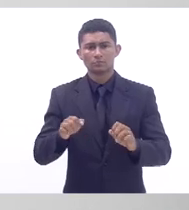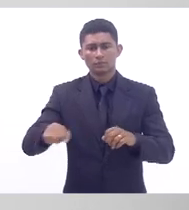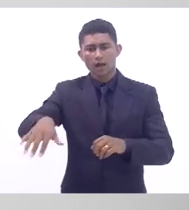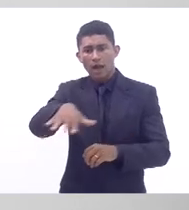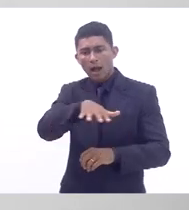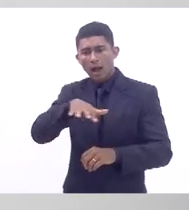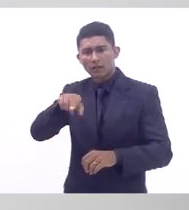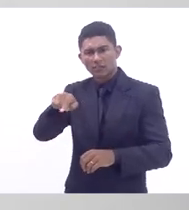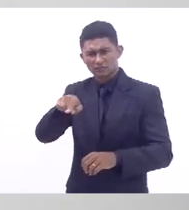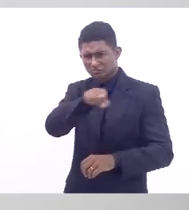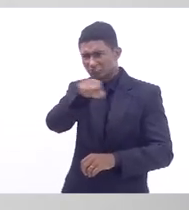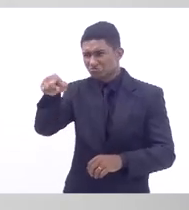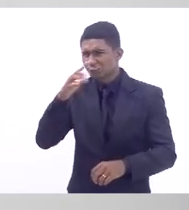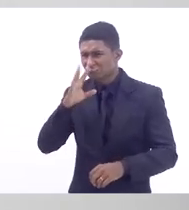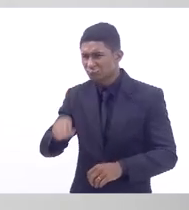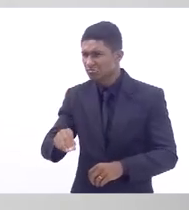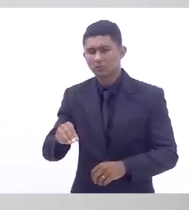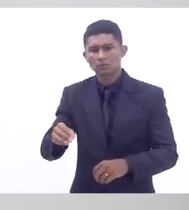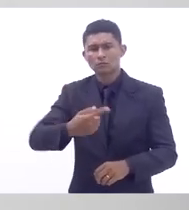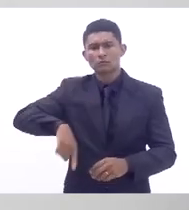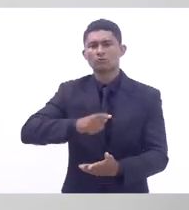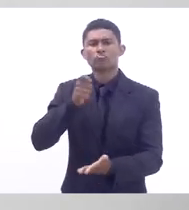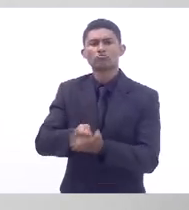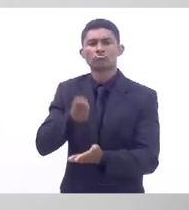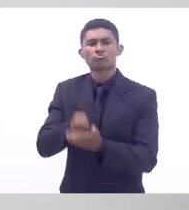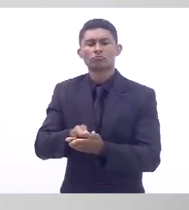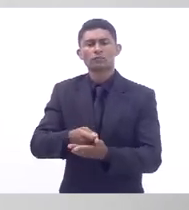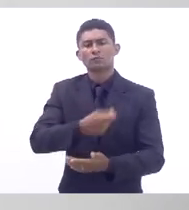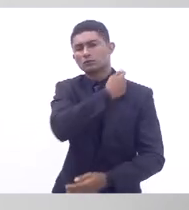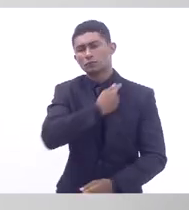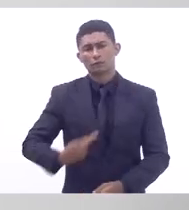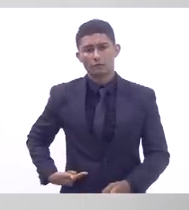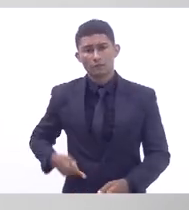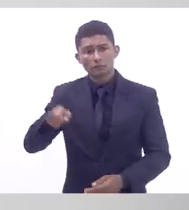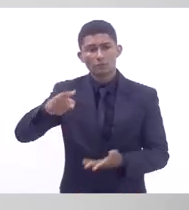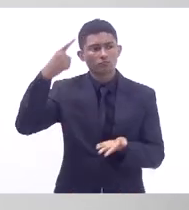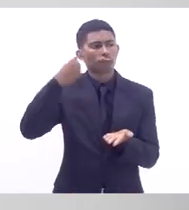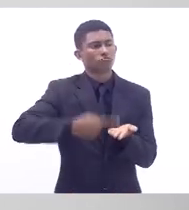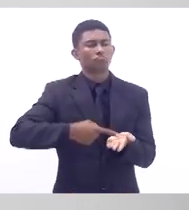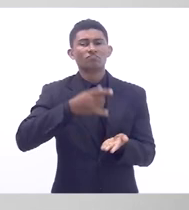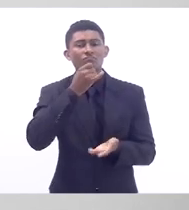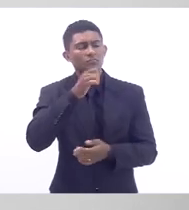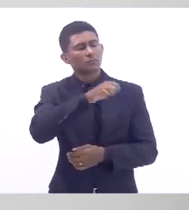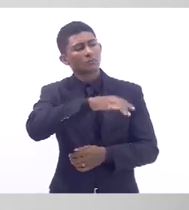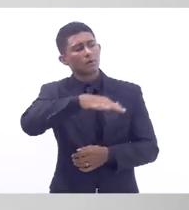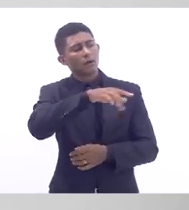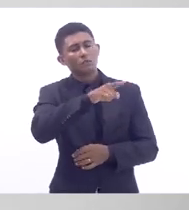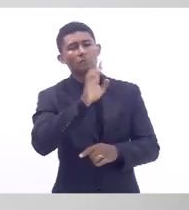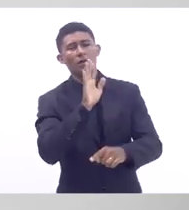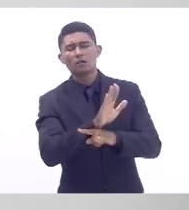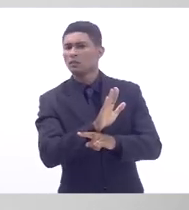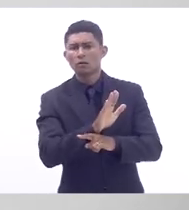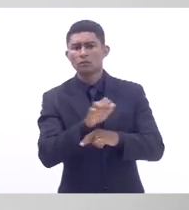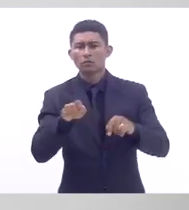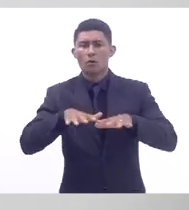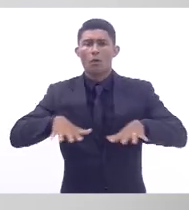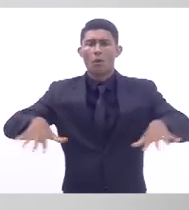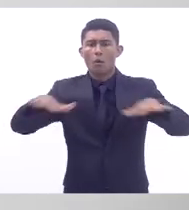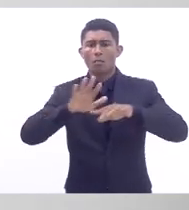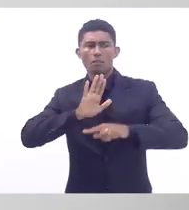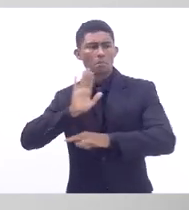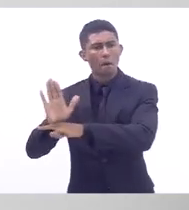E aí vamos forçar o governo a fazer um acordo que não pode ser algum acordo para atender só tá o setor não acontecer para vender tudo